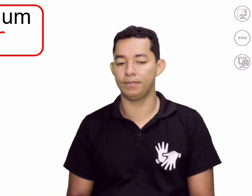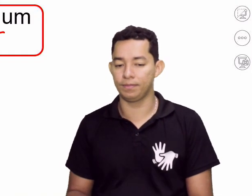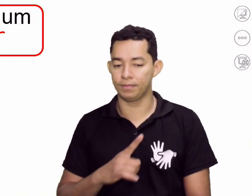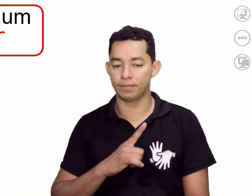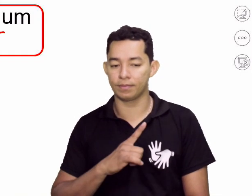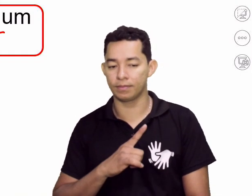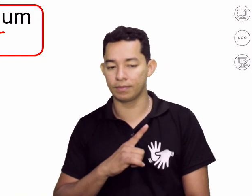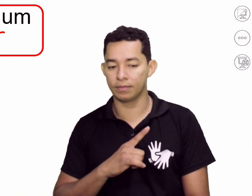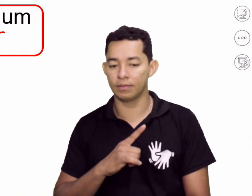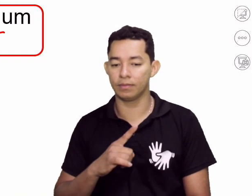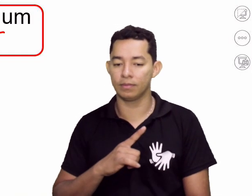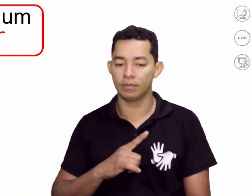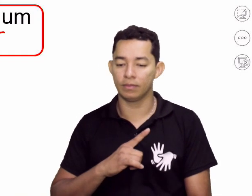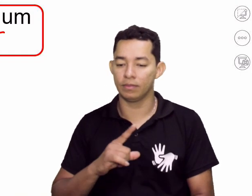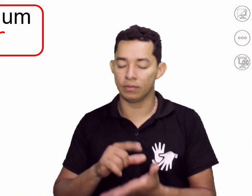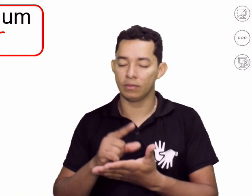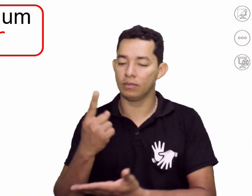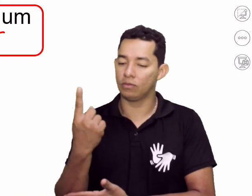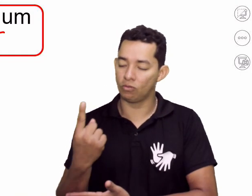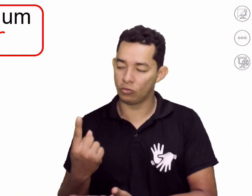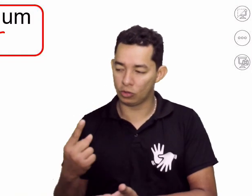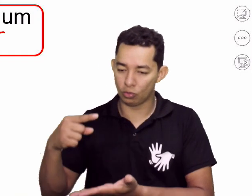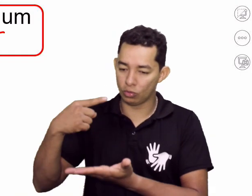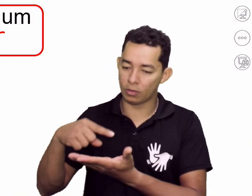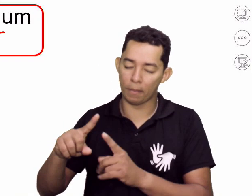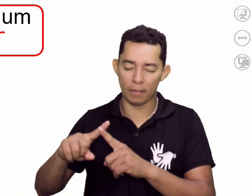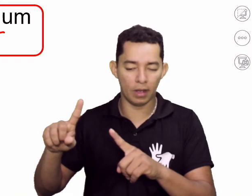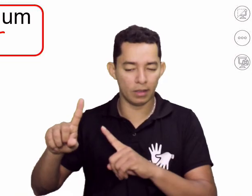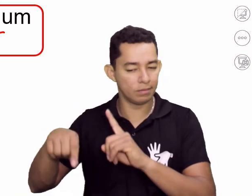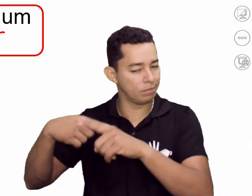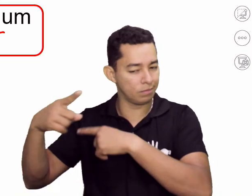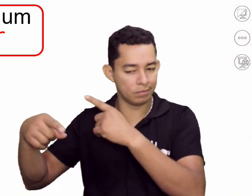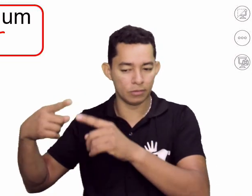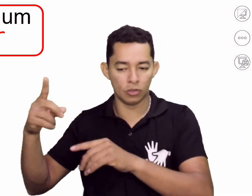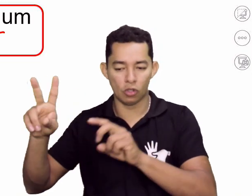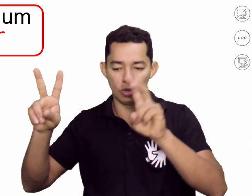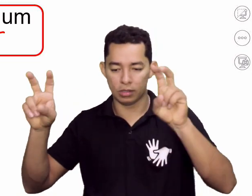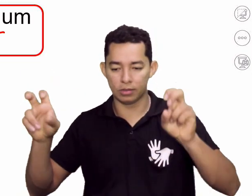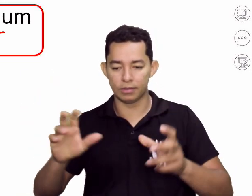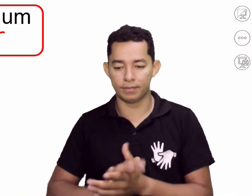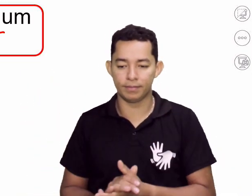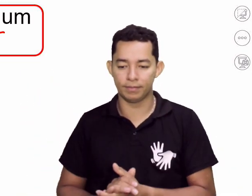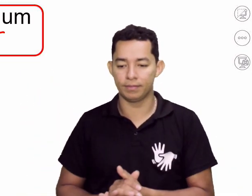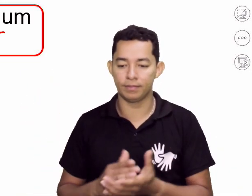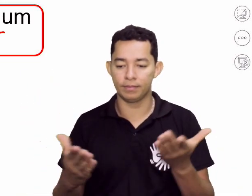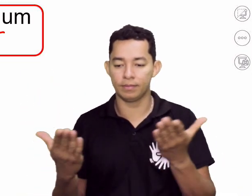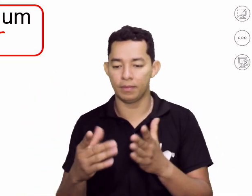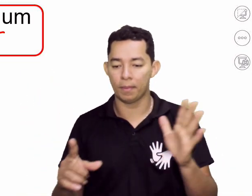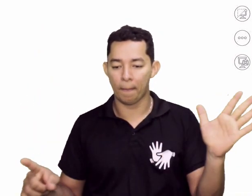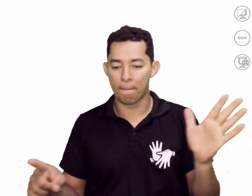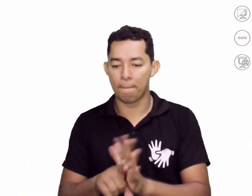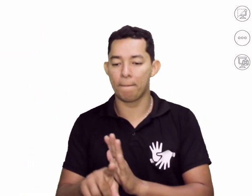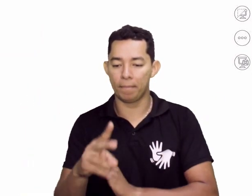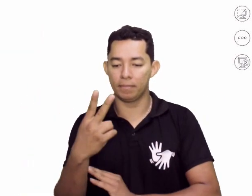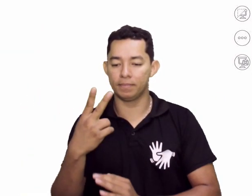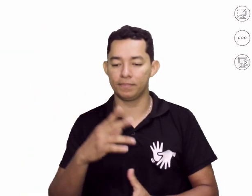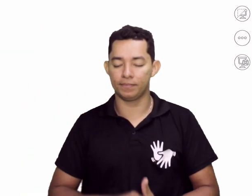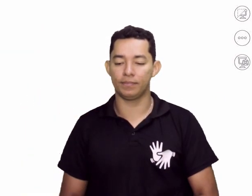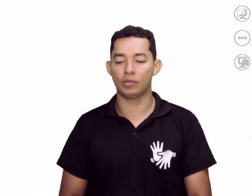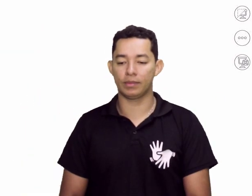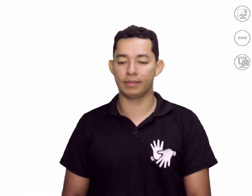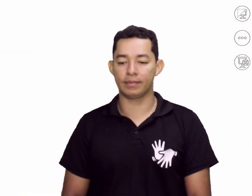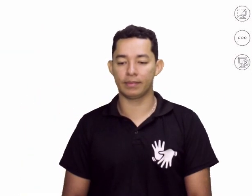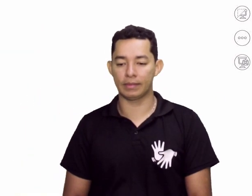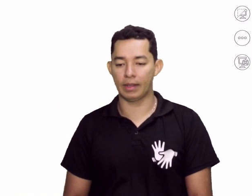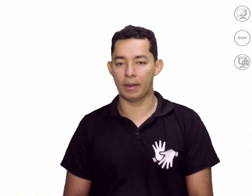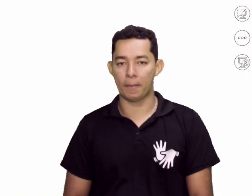solos, mas isso é coisa para mais para frente. Vamos então para a nossa questão de número 2,